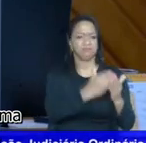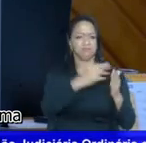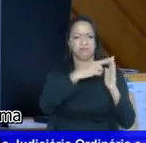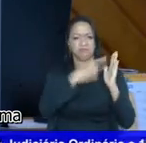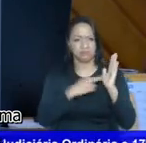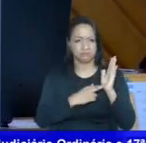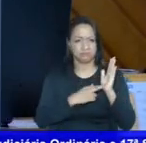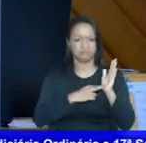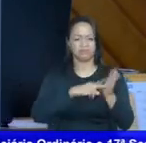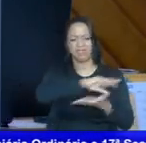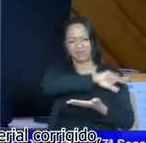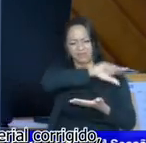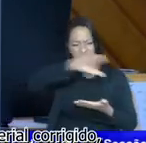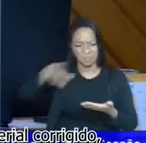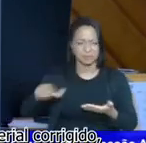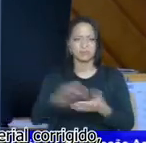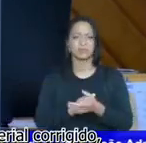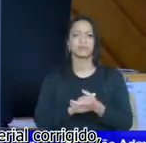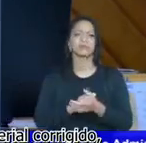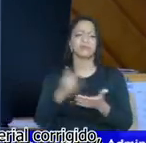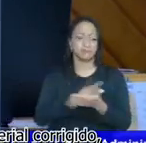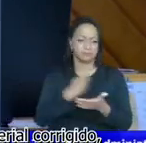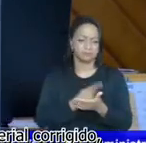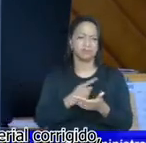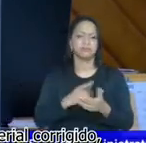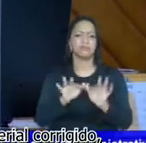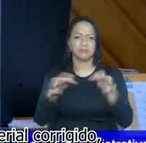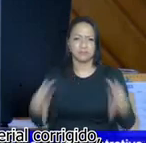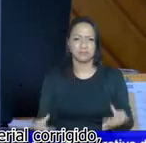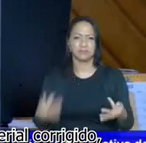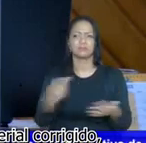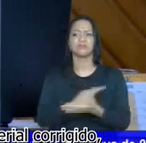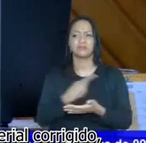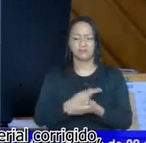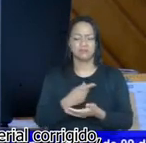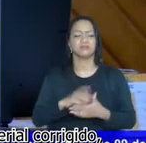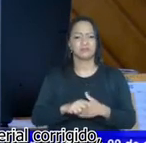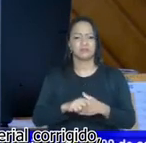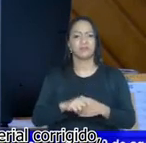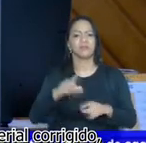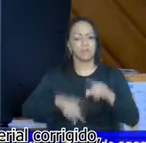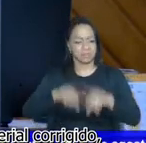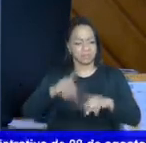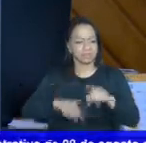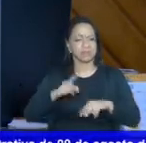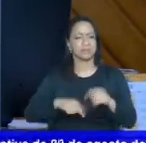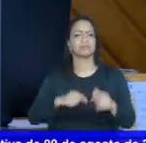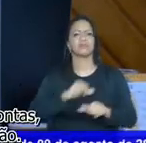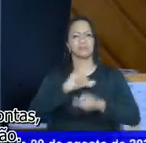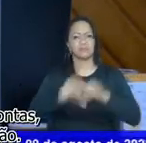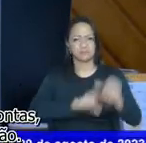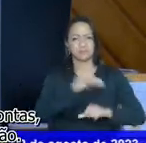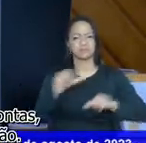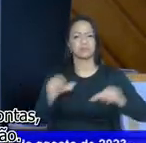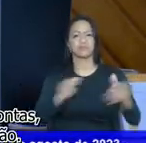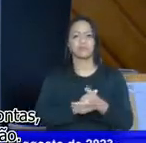genérica de irregularidade formal. A mera irregularidade formal consiste em erro formal ou material corrigido e tido